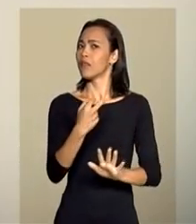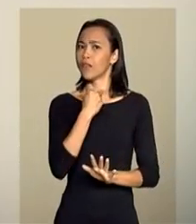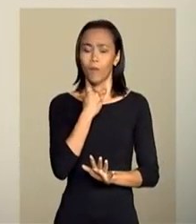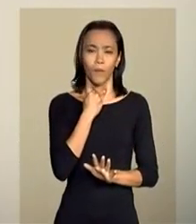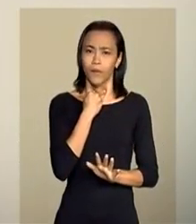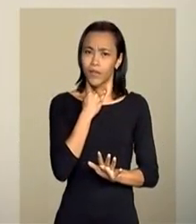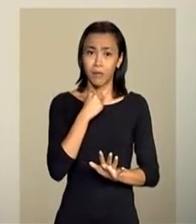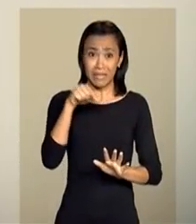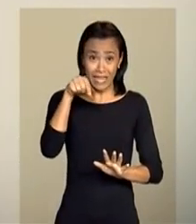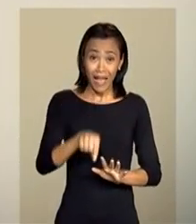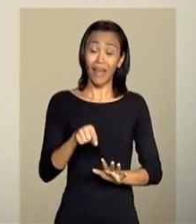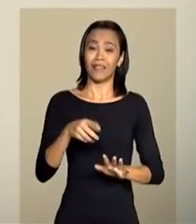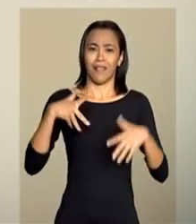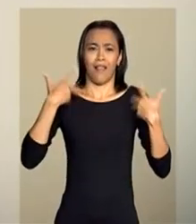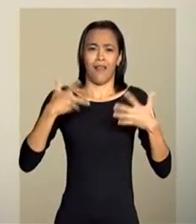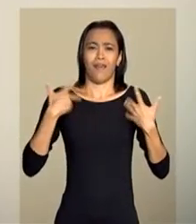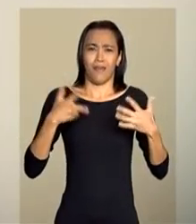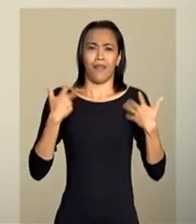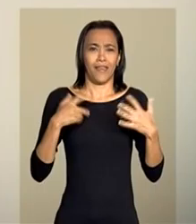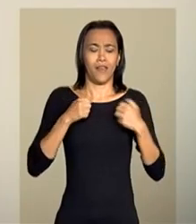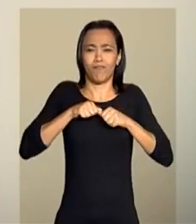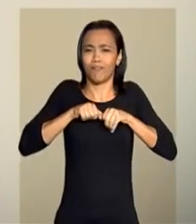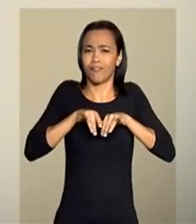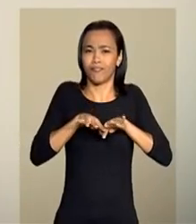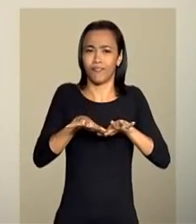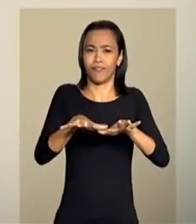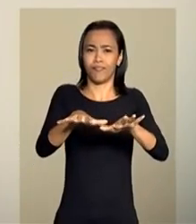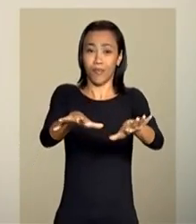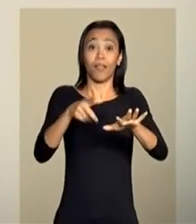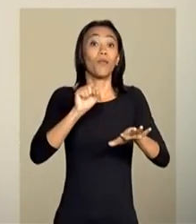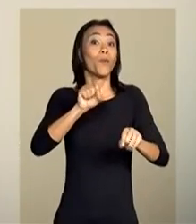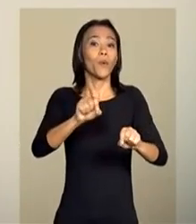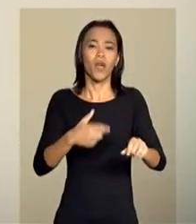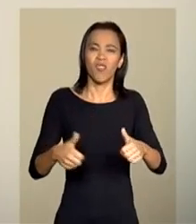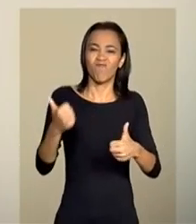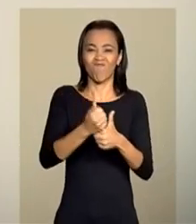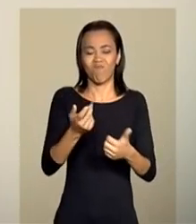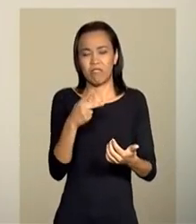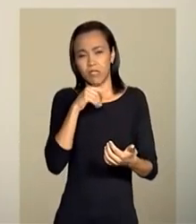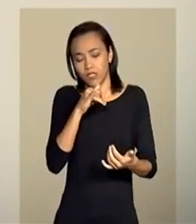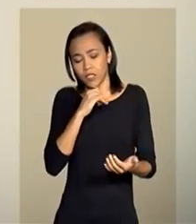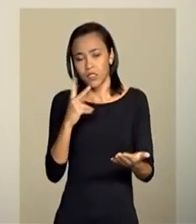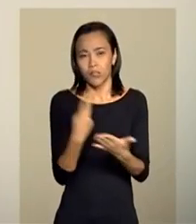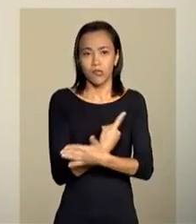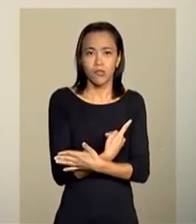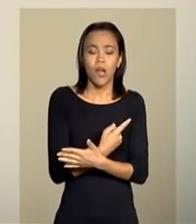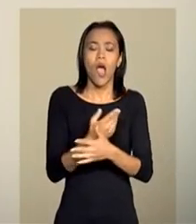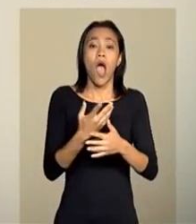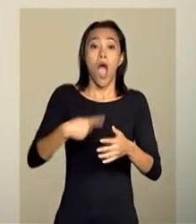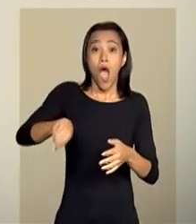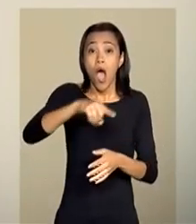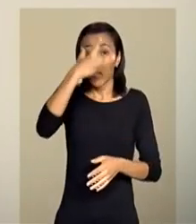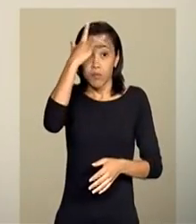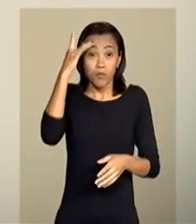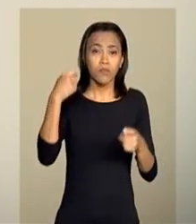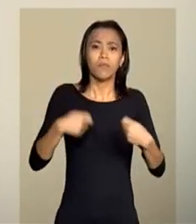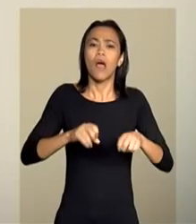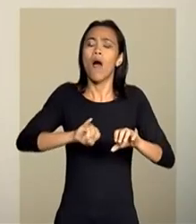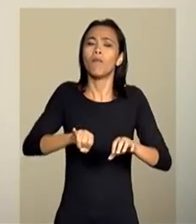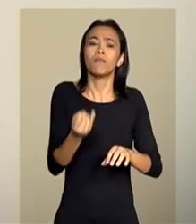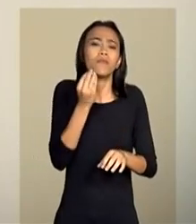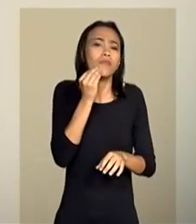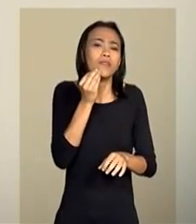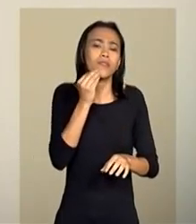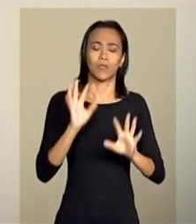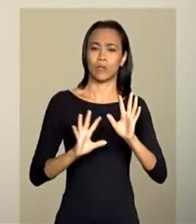deixar que essa alegria muito contagiante Dê lugar a tragédia e a tristeza as pessoas devem aproveitar